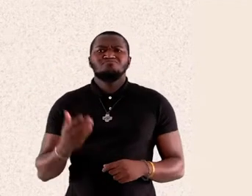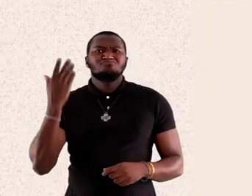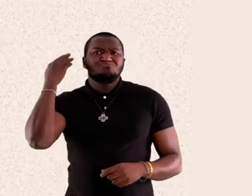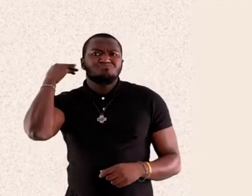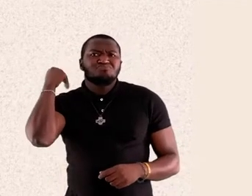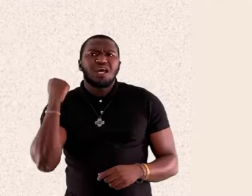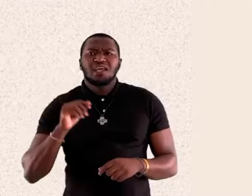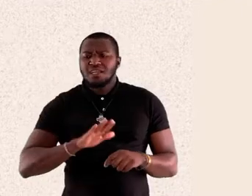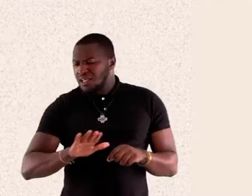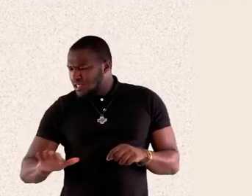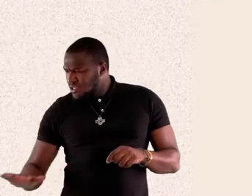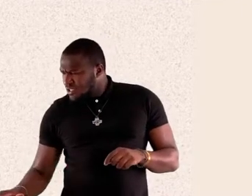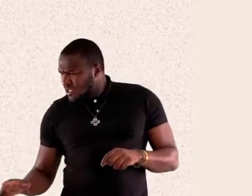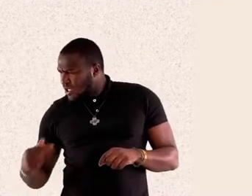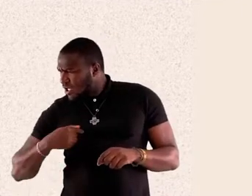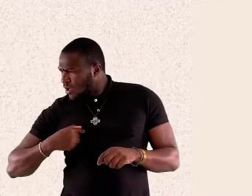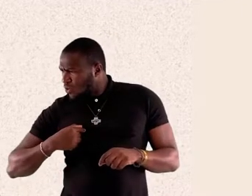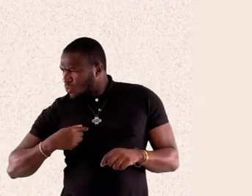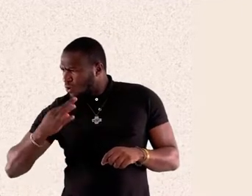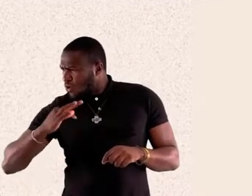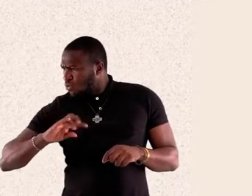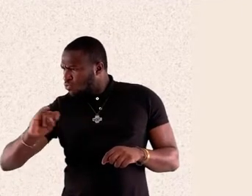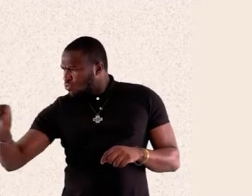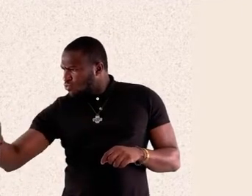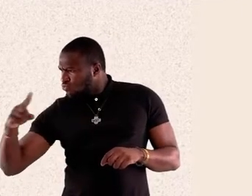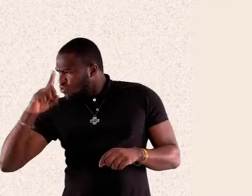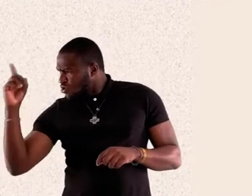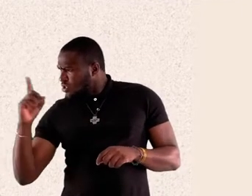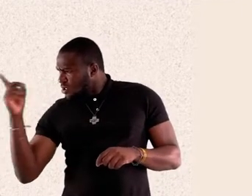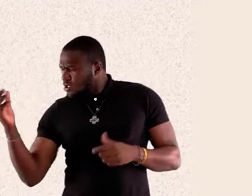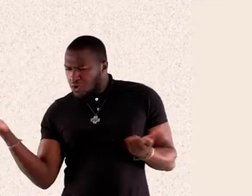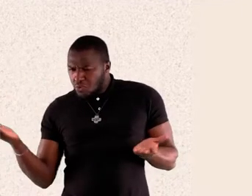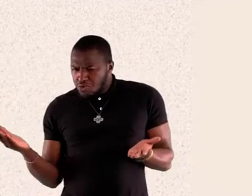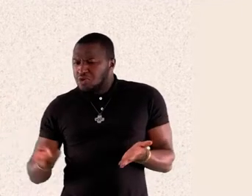hoje que permanece fixo imutável